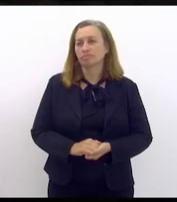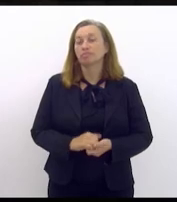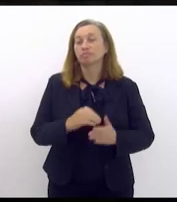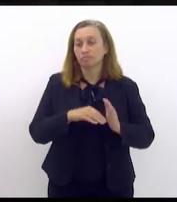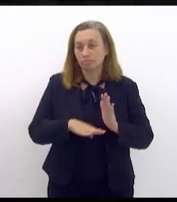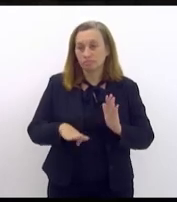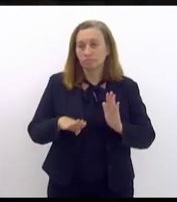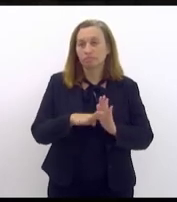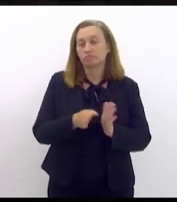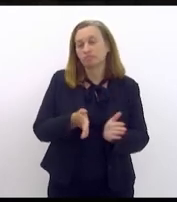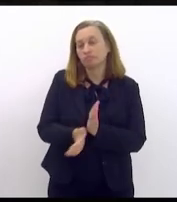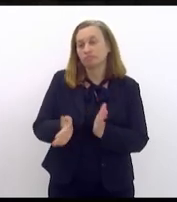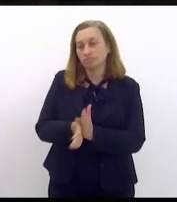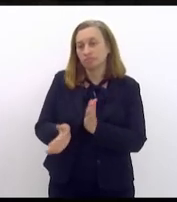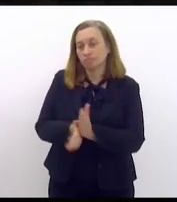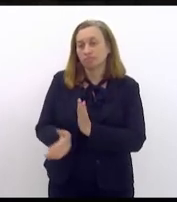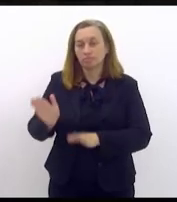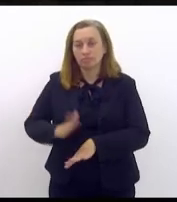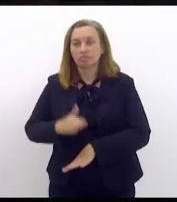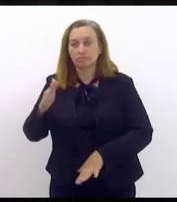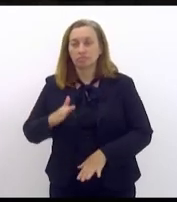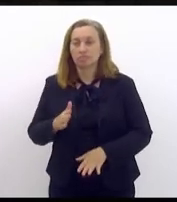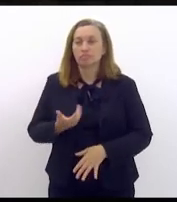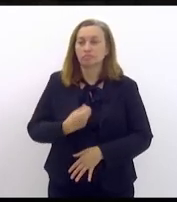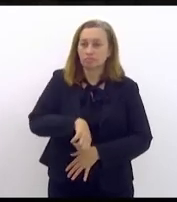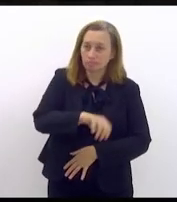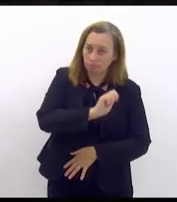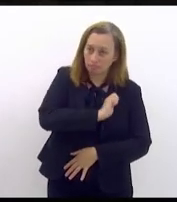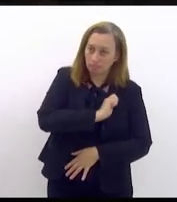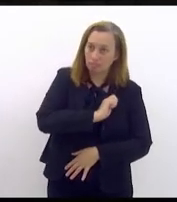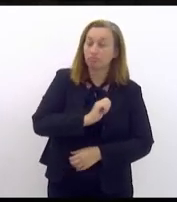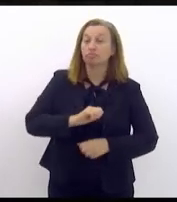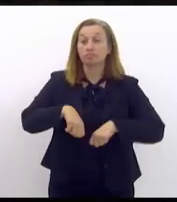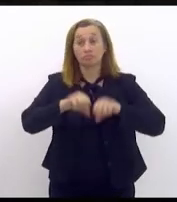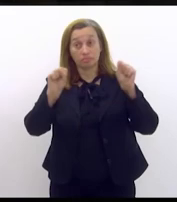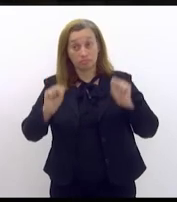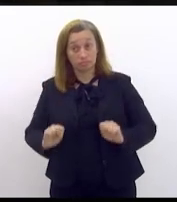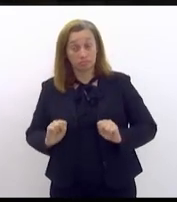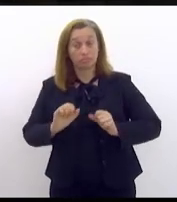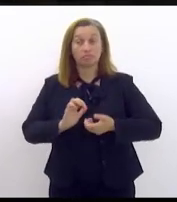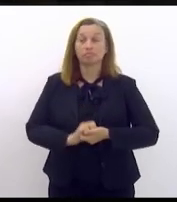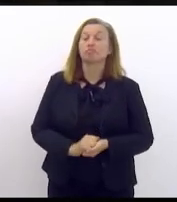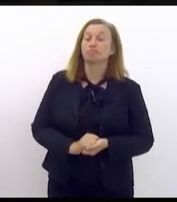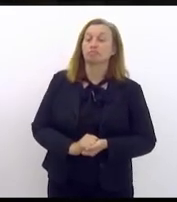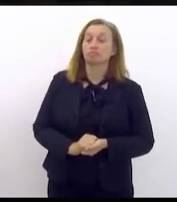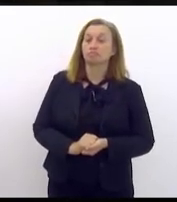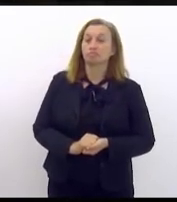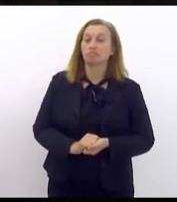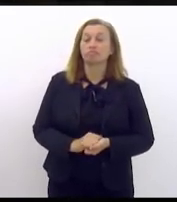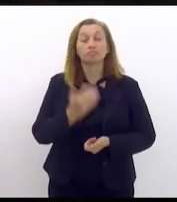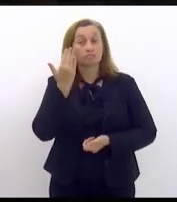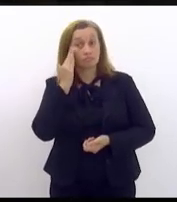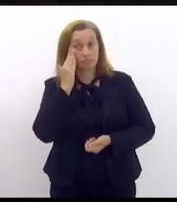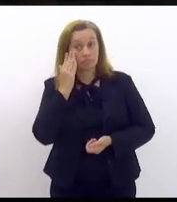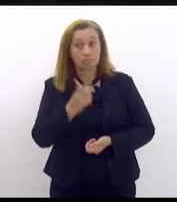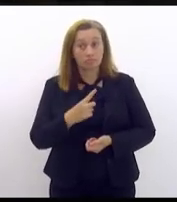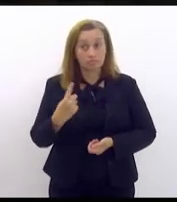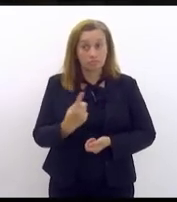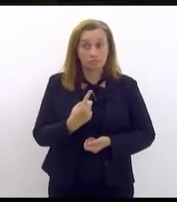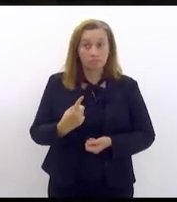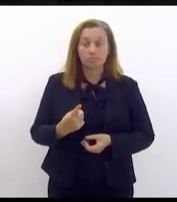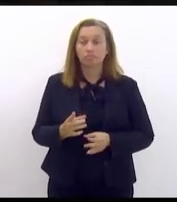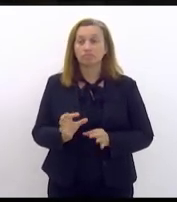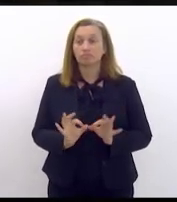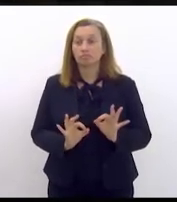nossas despesas, além de um regime de recuperação fiscal que, na nossa compreensão, foi